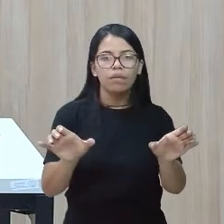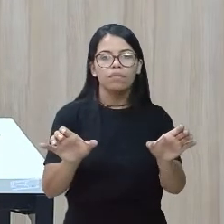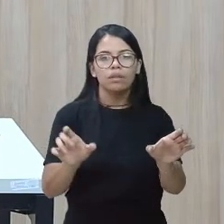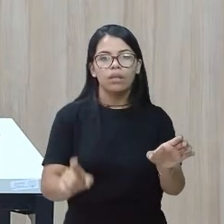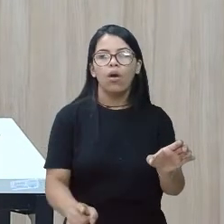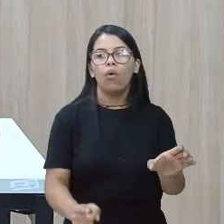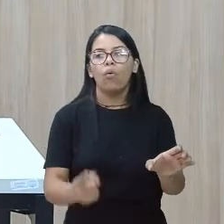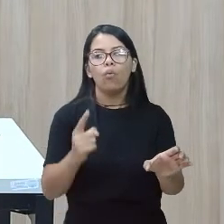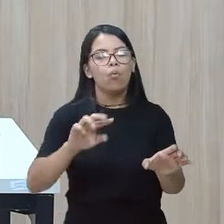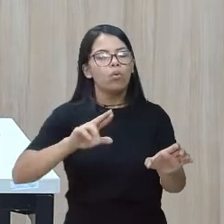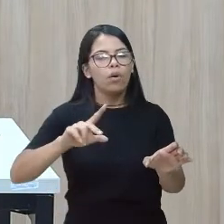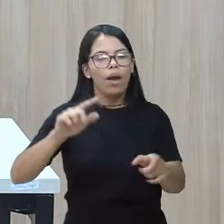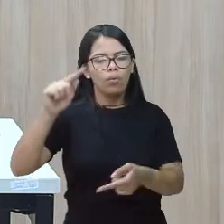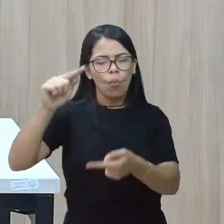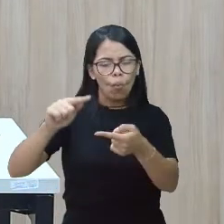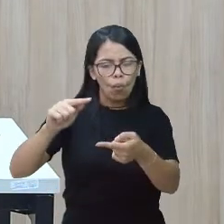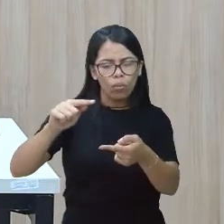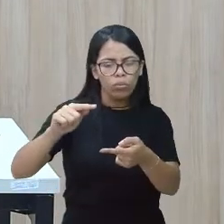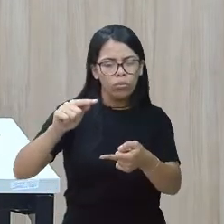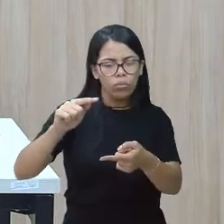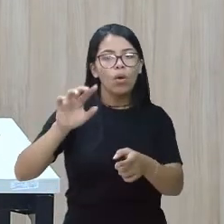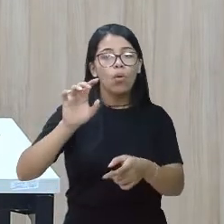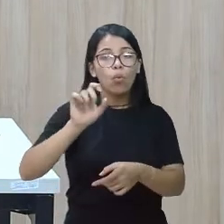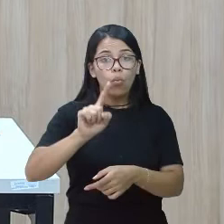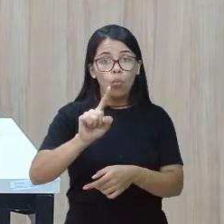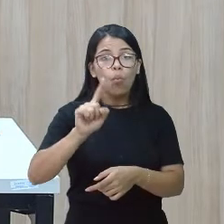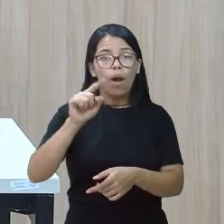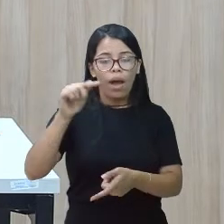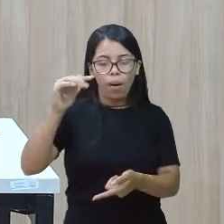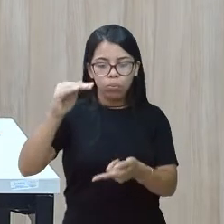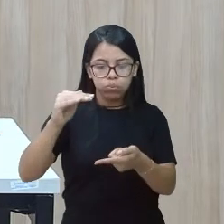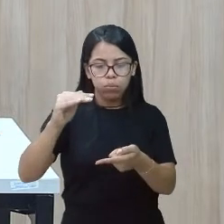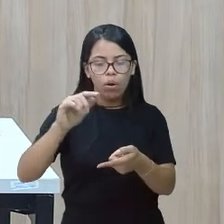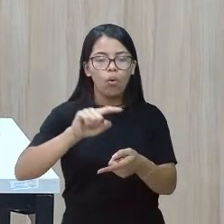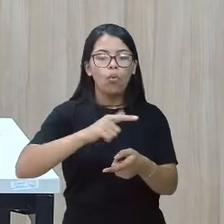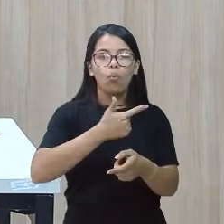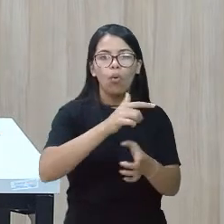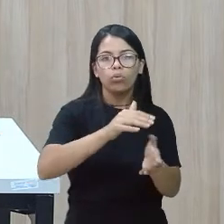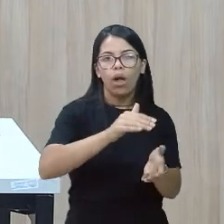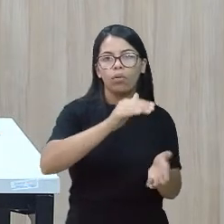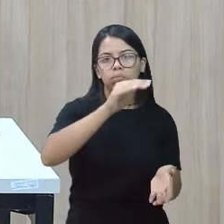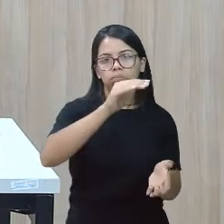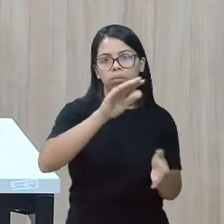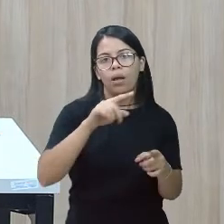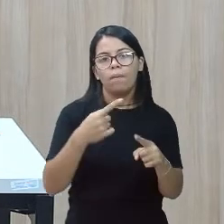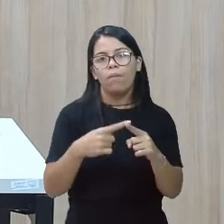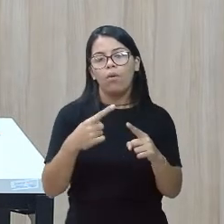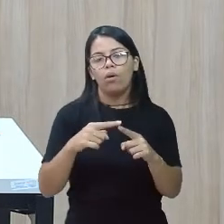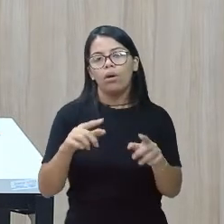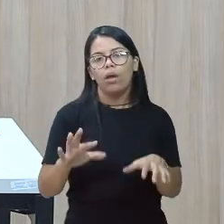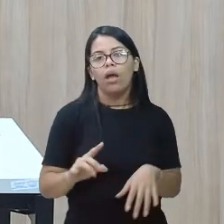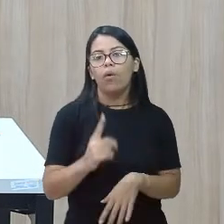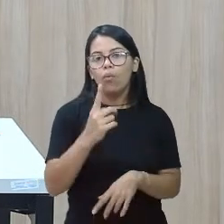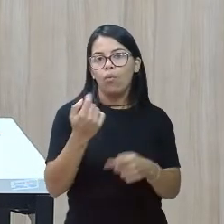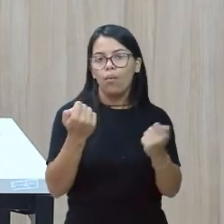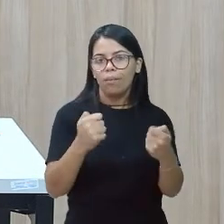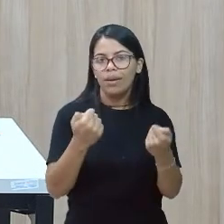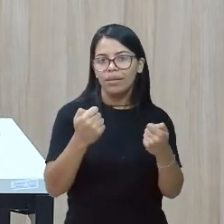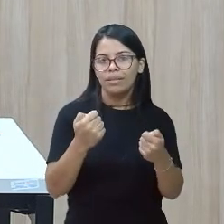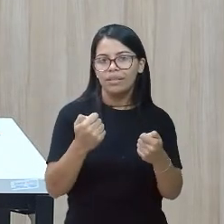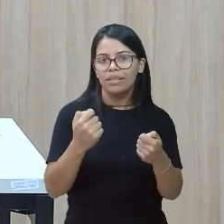não é menor que o outro por um acaso. A questão aí é para alojar, é para